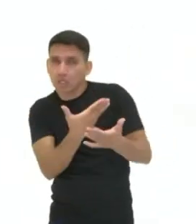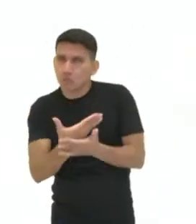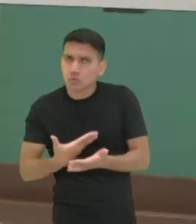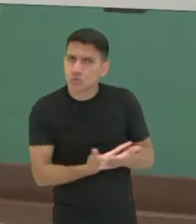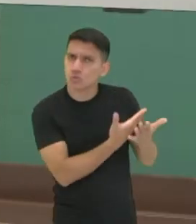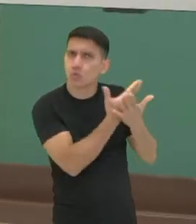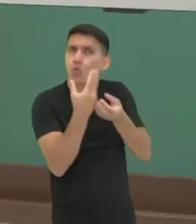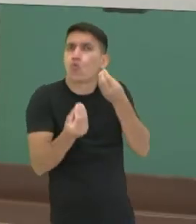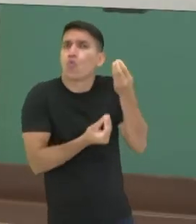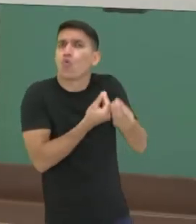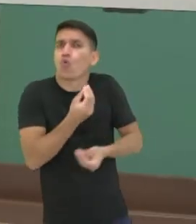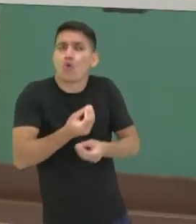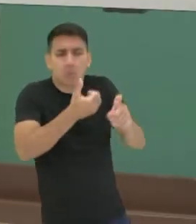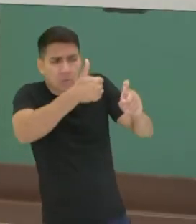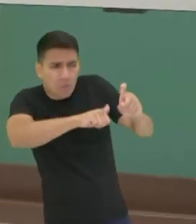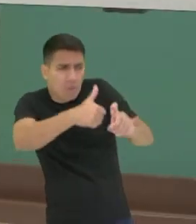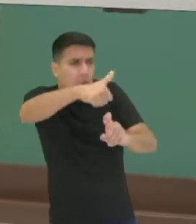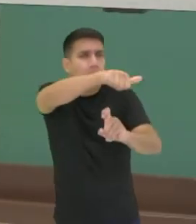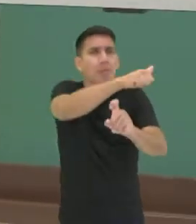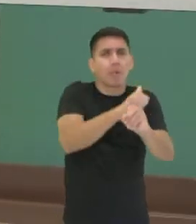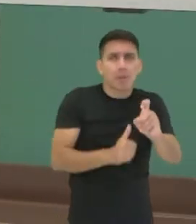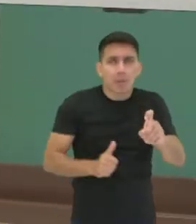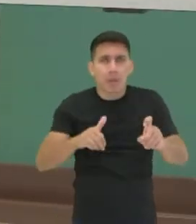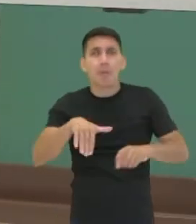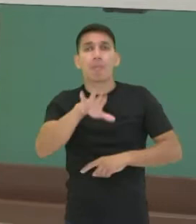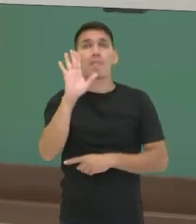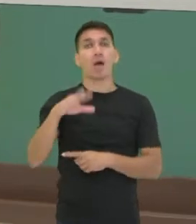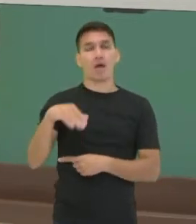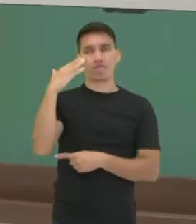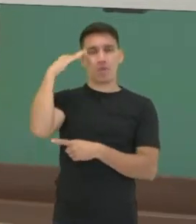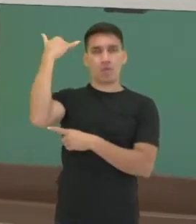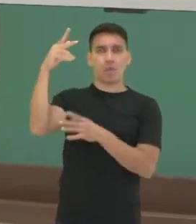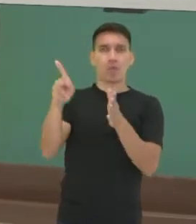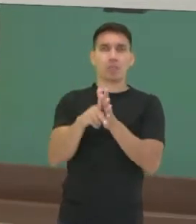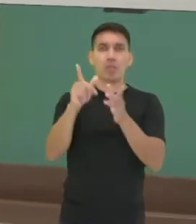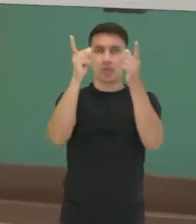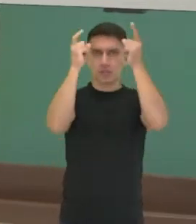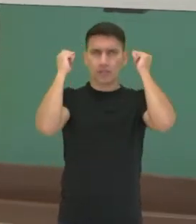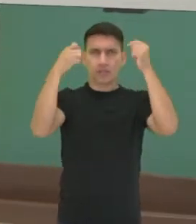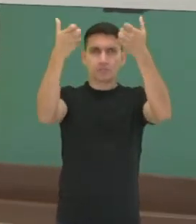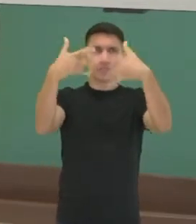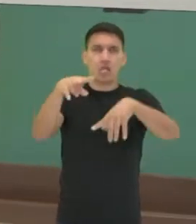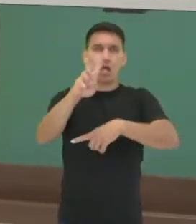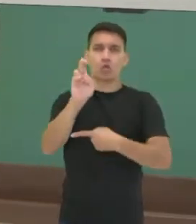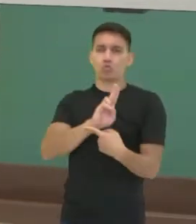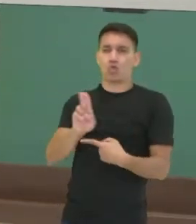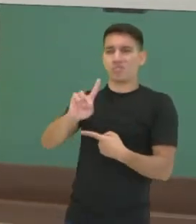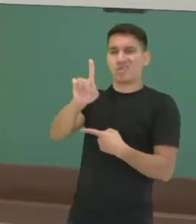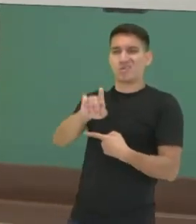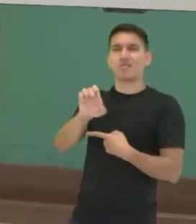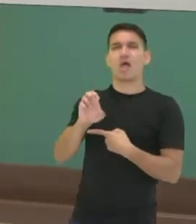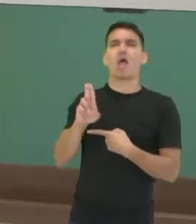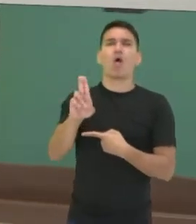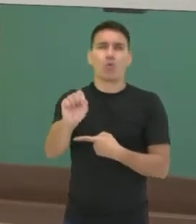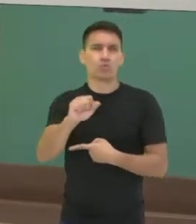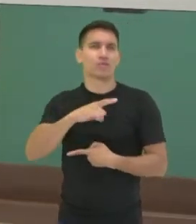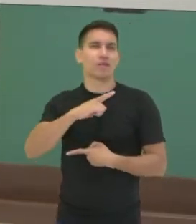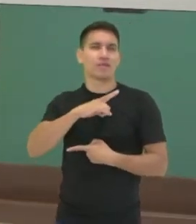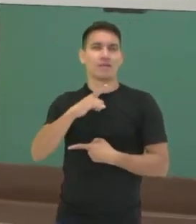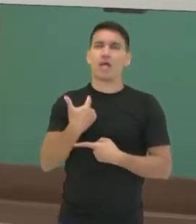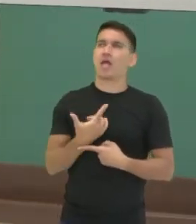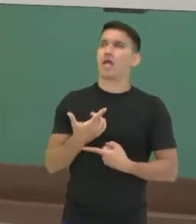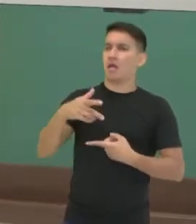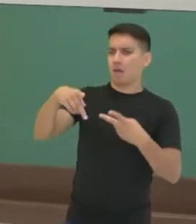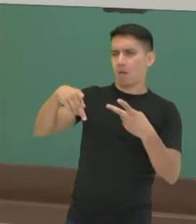e das cosmovisões. Mais famosos são os mitos gregos, que falam de Zeus, ou seja, tem um deus para cada coisa,